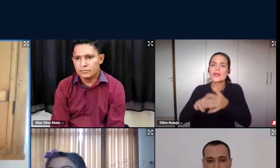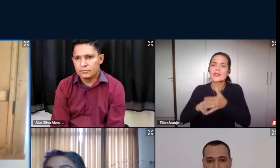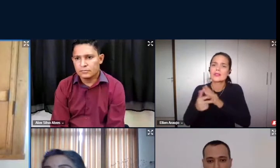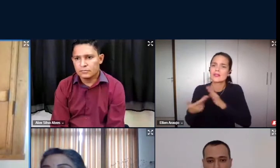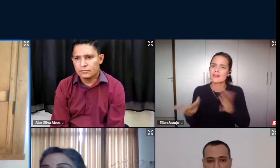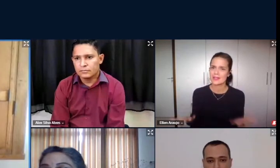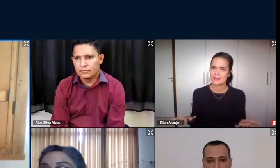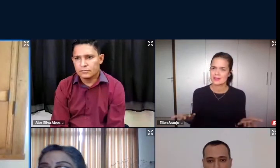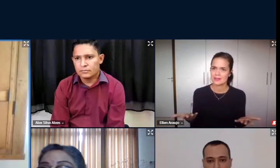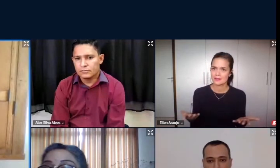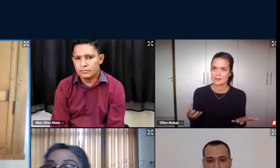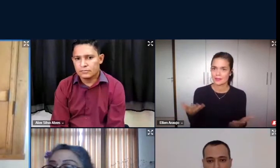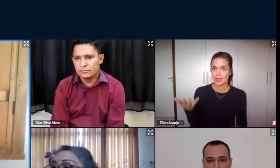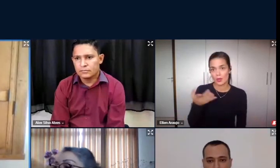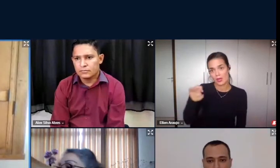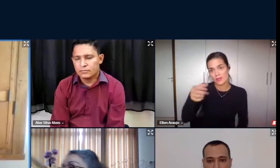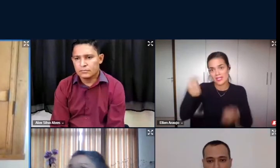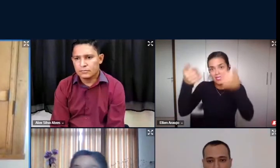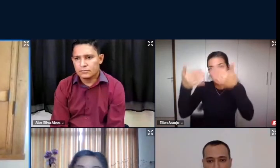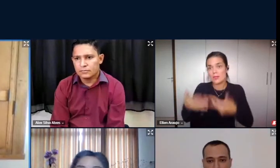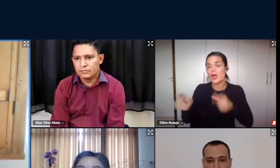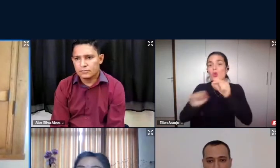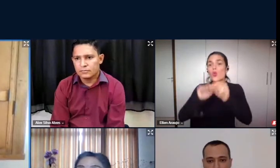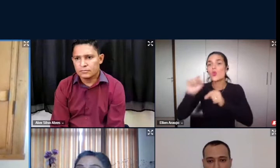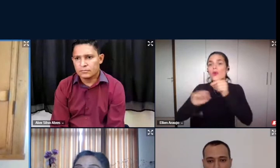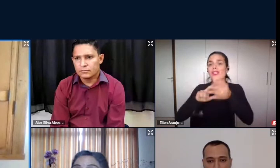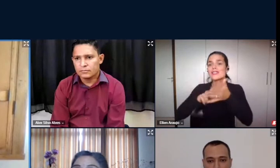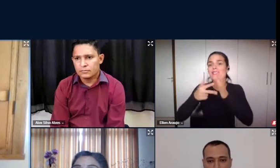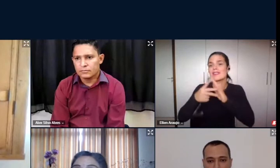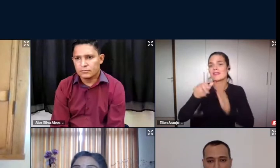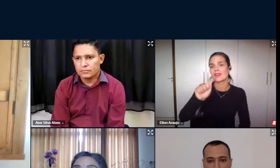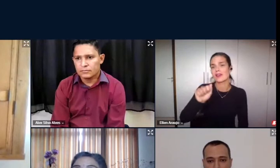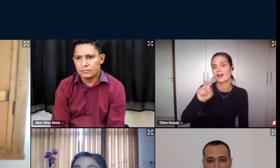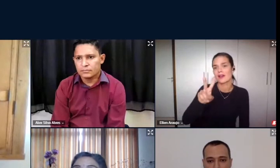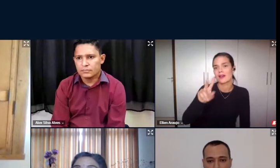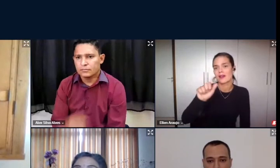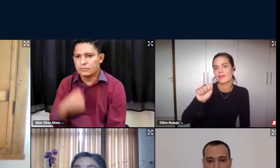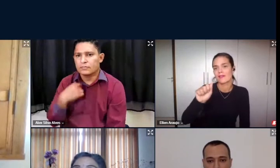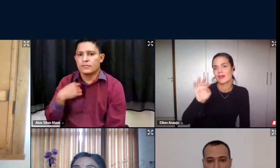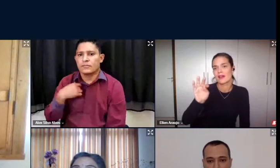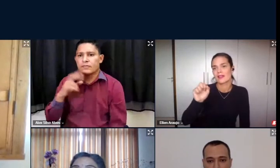Eu queria te ouvir, então, um pouquinho sobre o avatar primeiro.